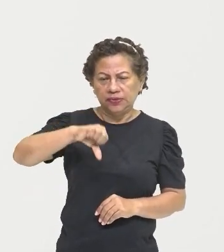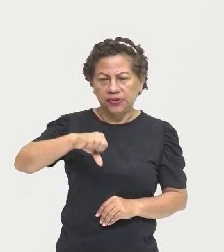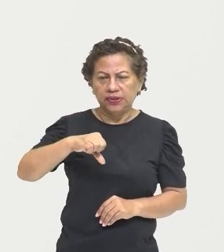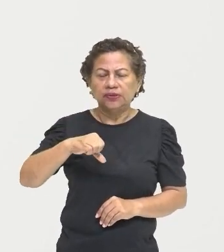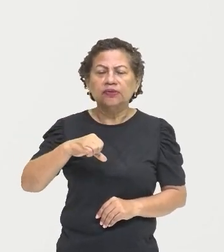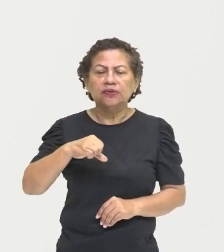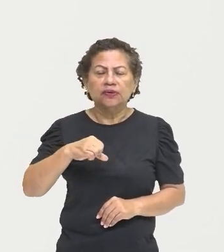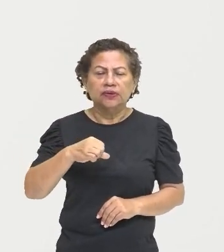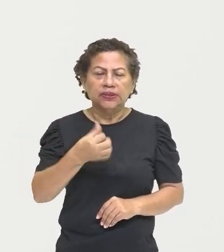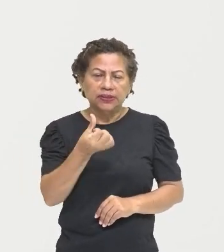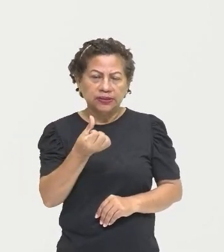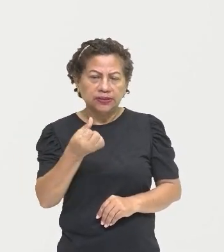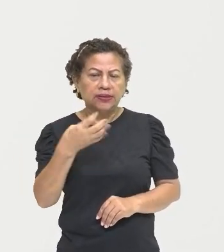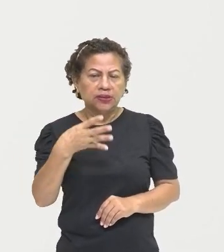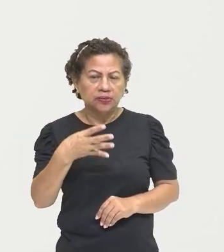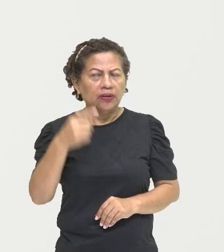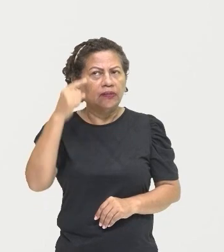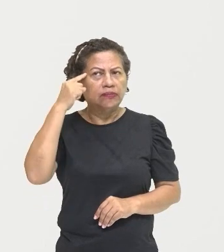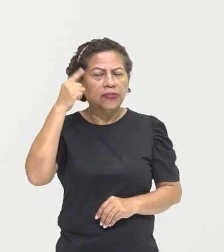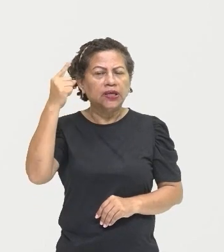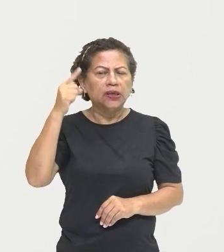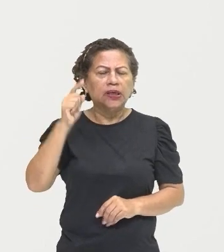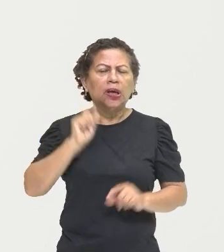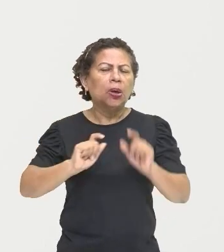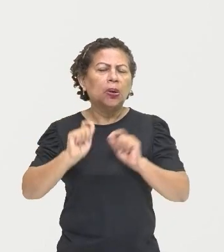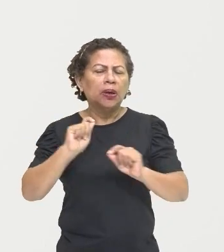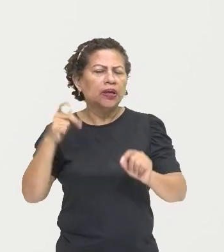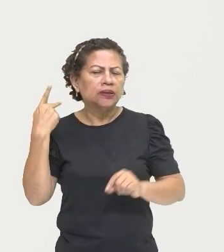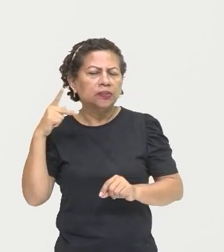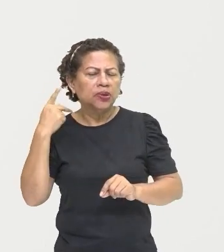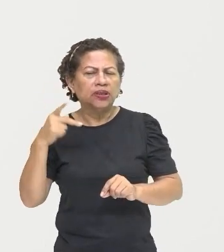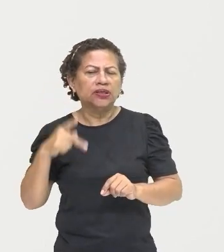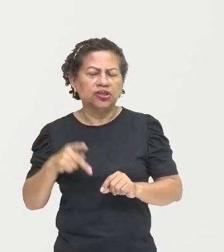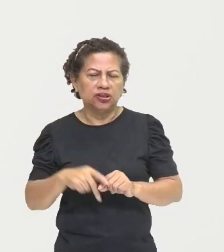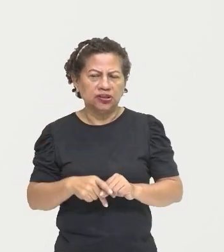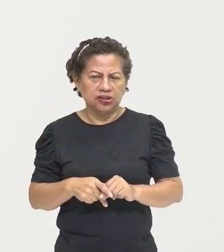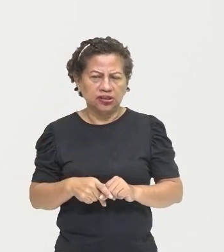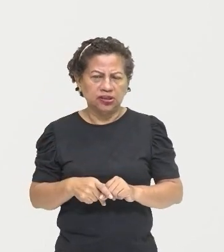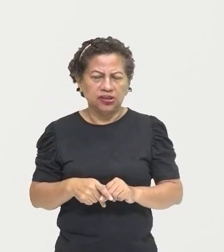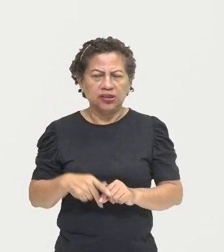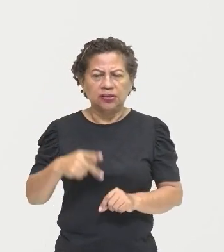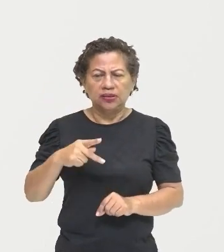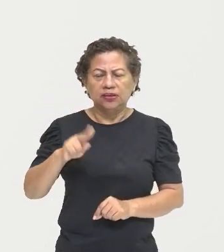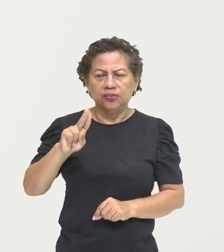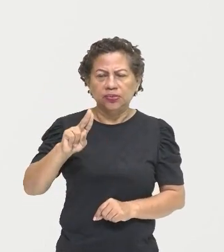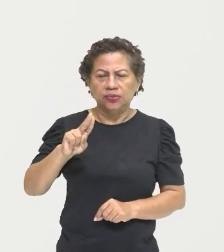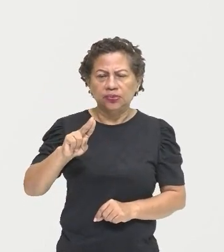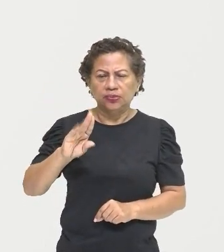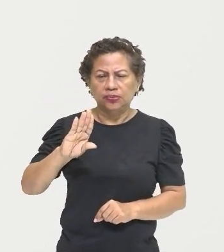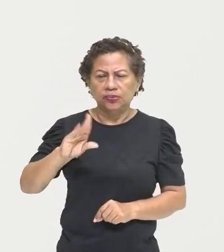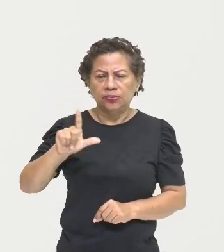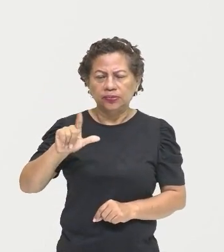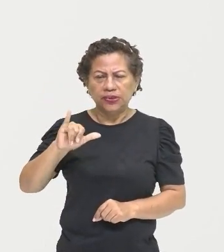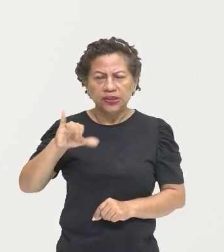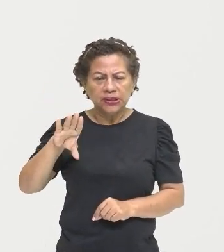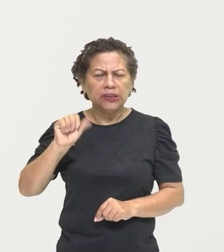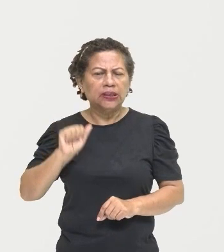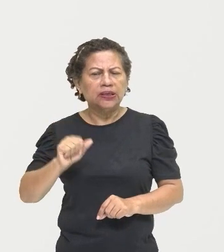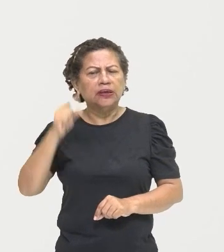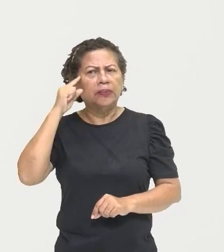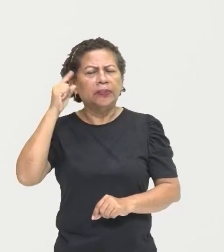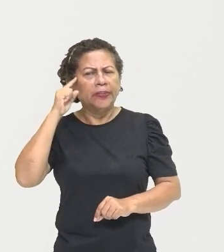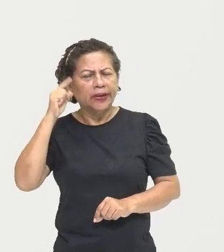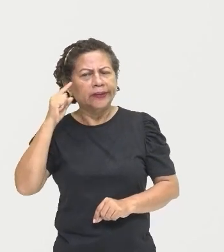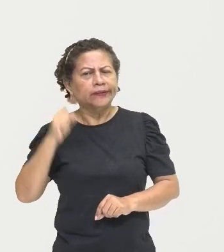ideia e a implementação de políticas públicas que olham a Amazônia, como um grande vazio demográfico, como se